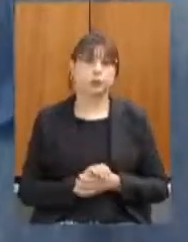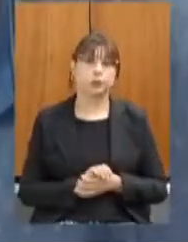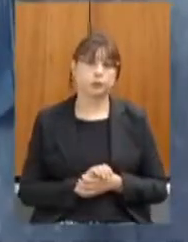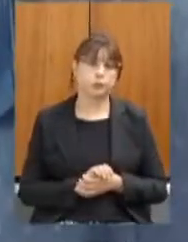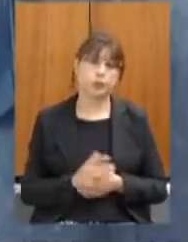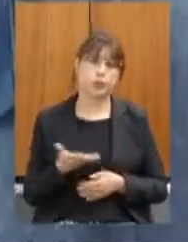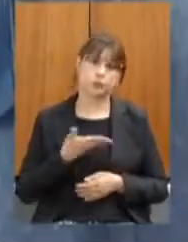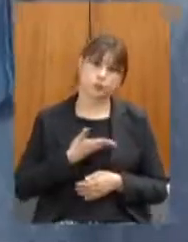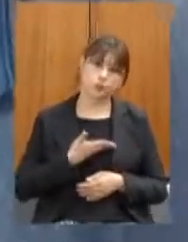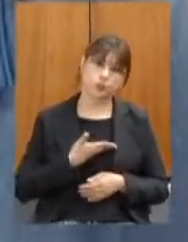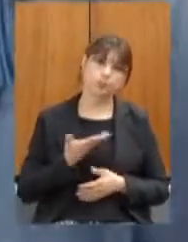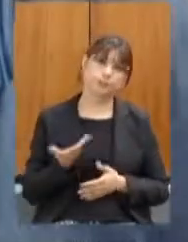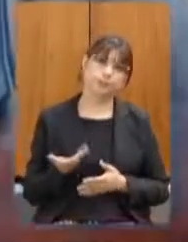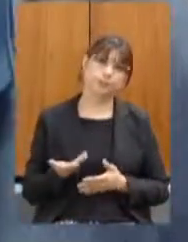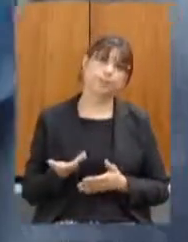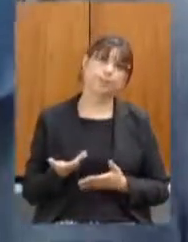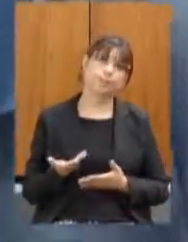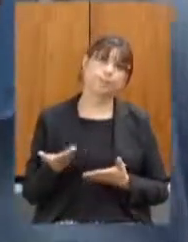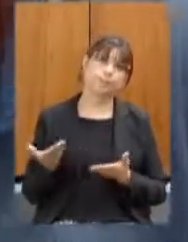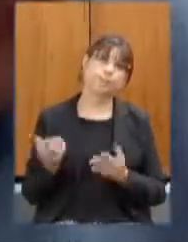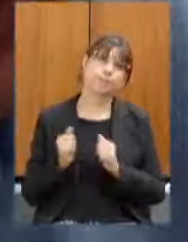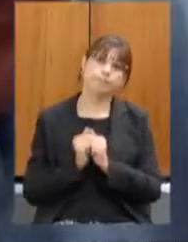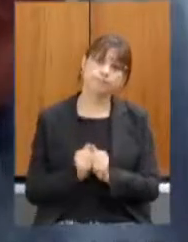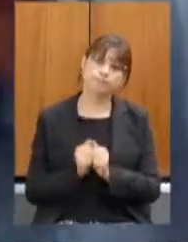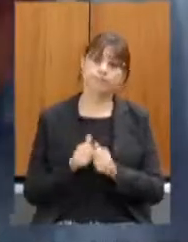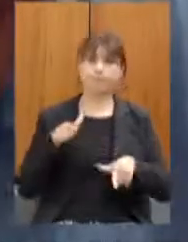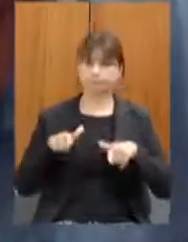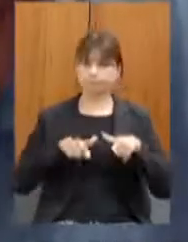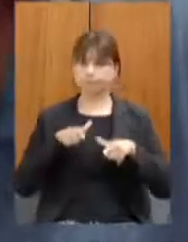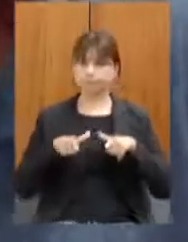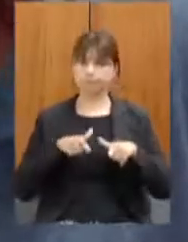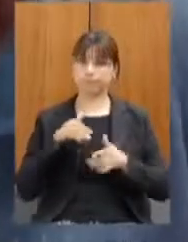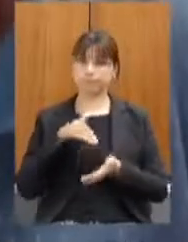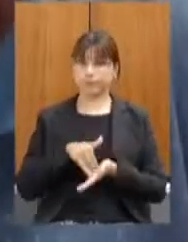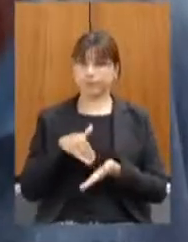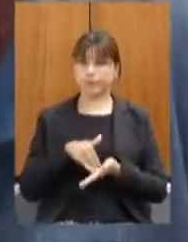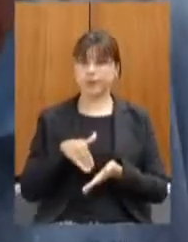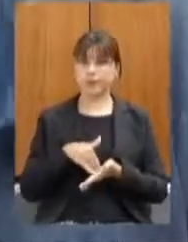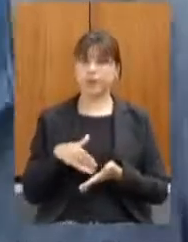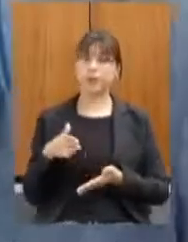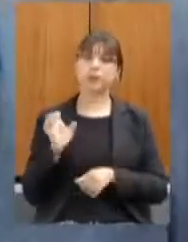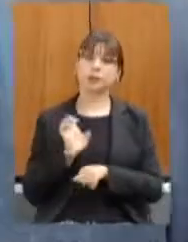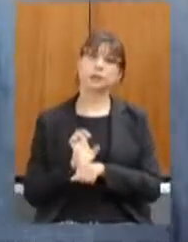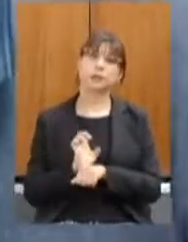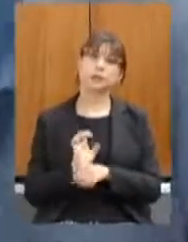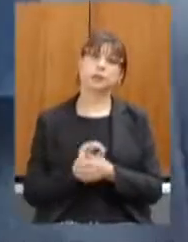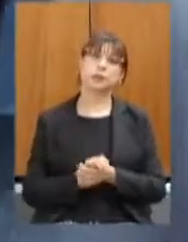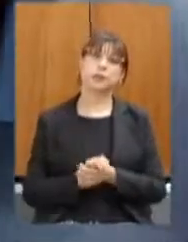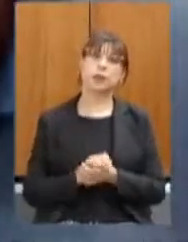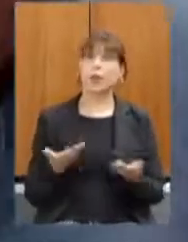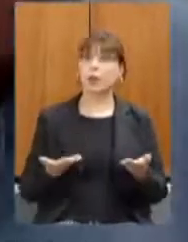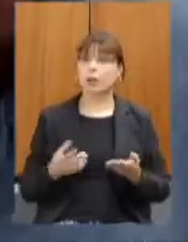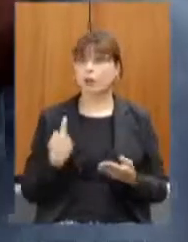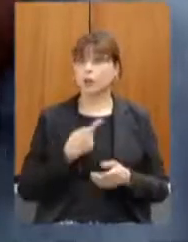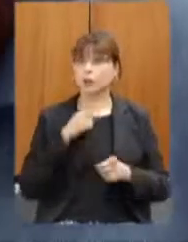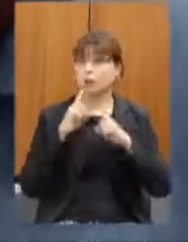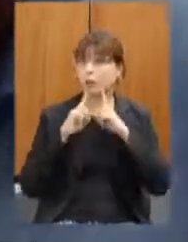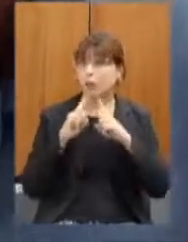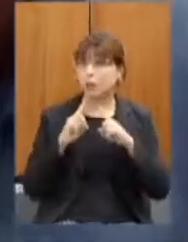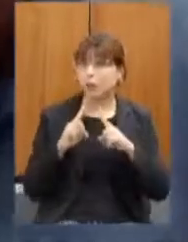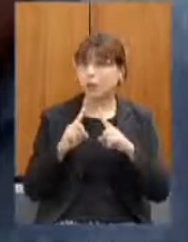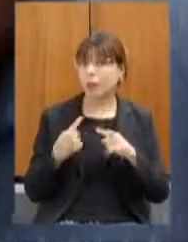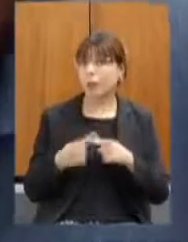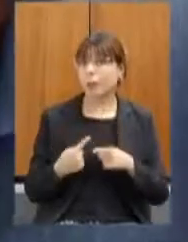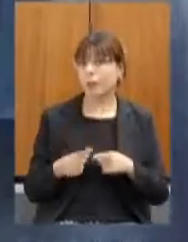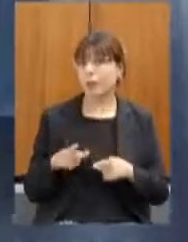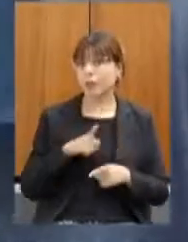colega companheiro né tem sido companheiro nosso o nosso secretários está e aqui a gente reclama muito porque